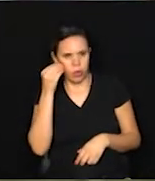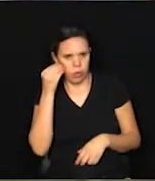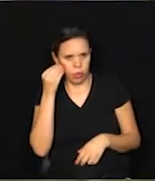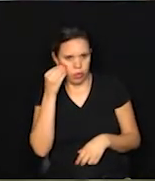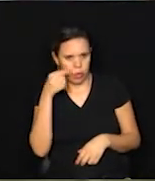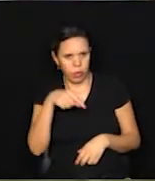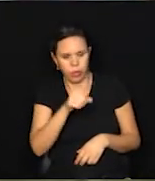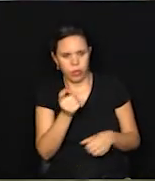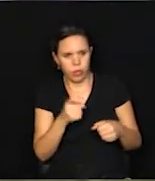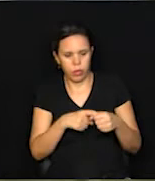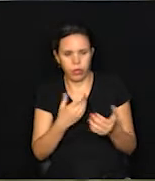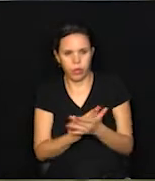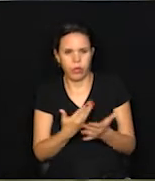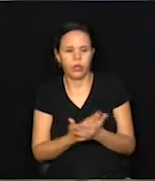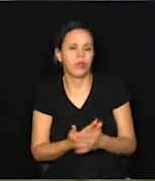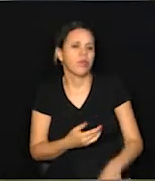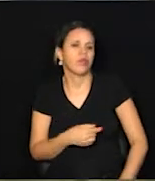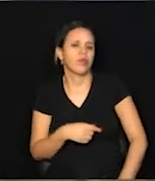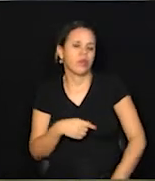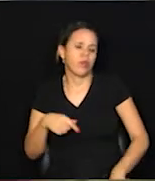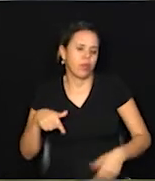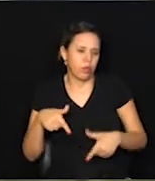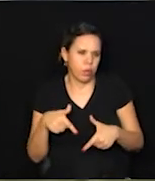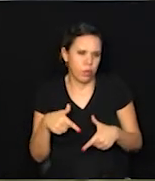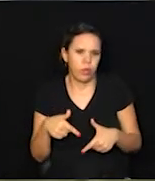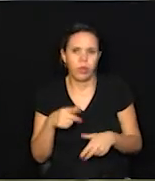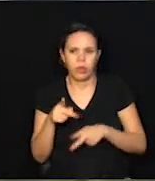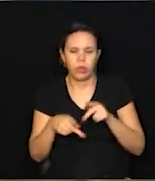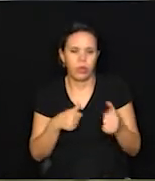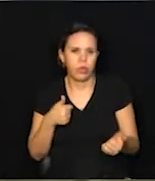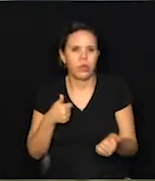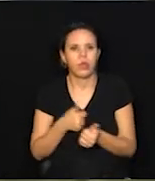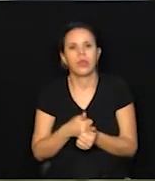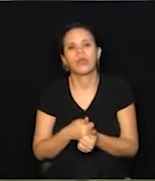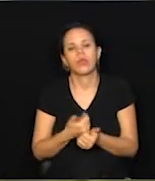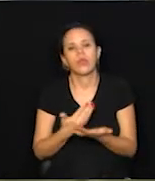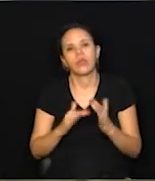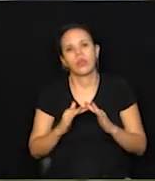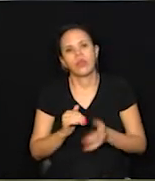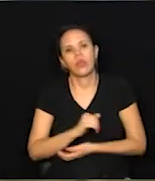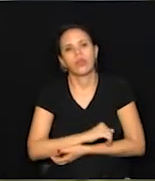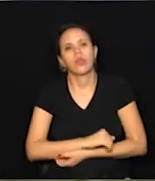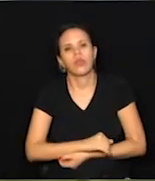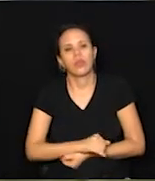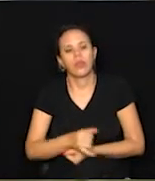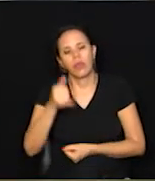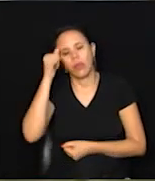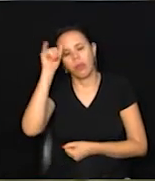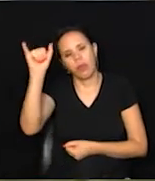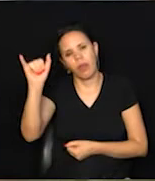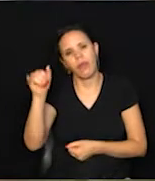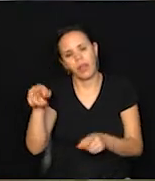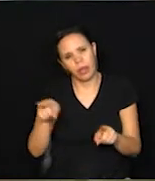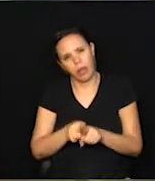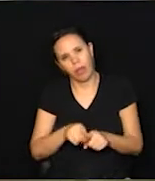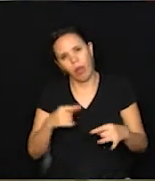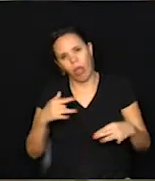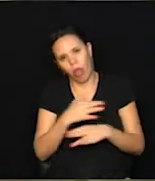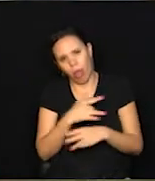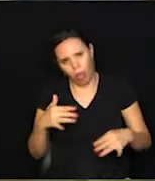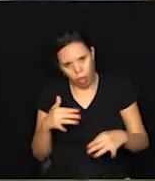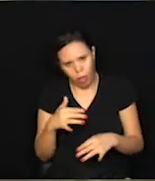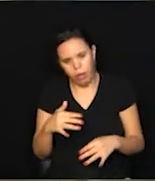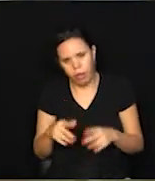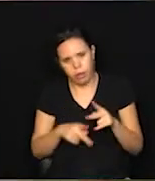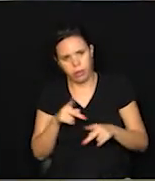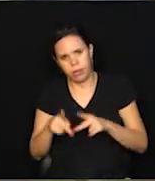vai voltar e aquele público que é mais próximo da escola, para evitar também a circulação, né,